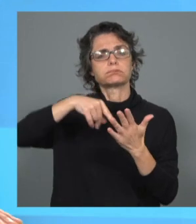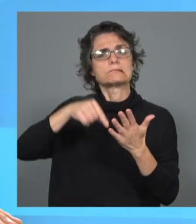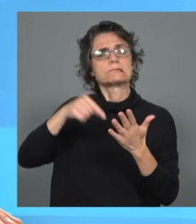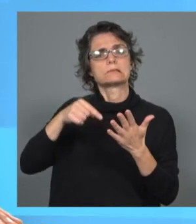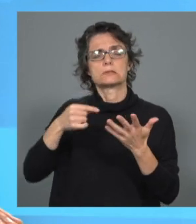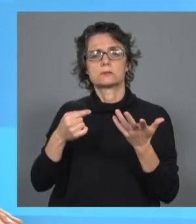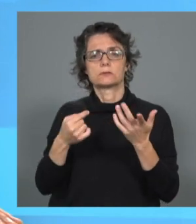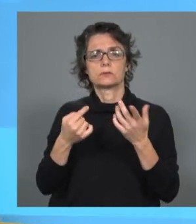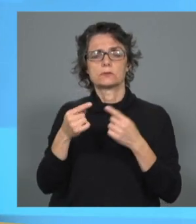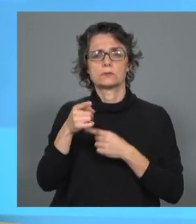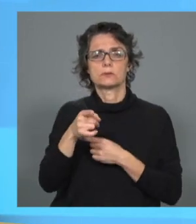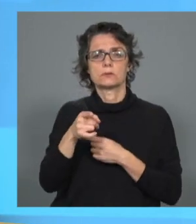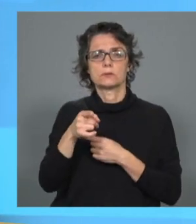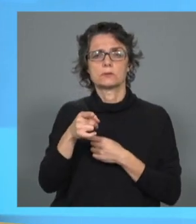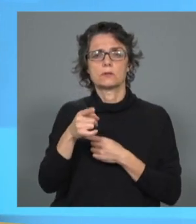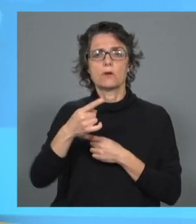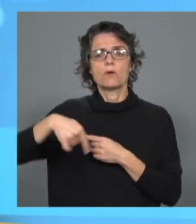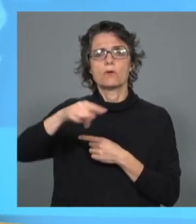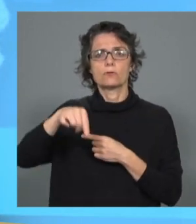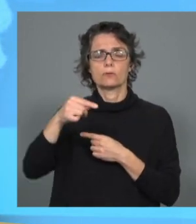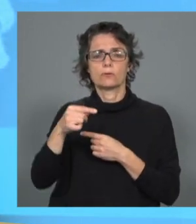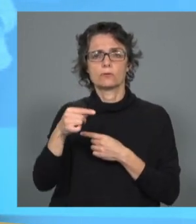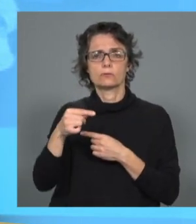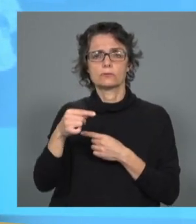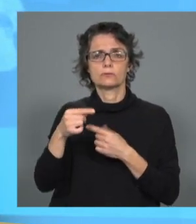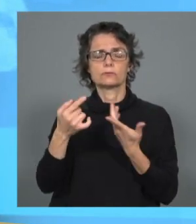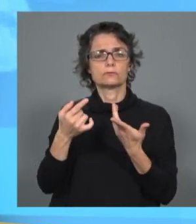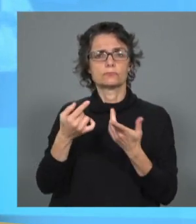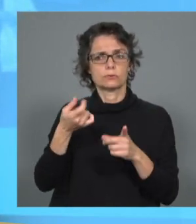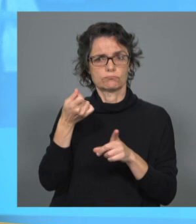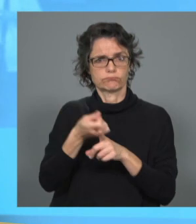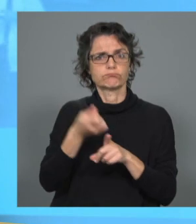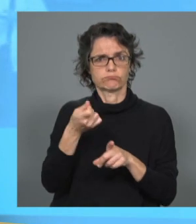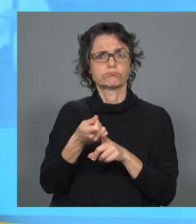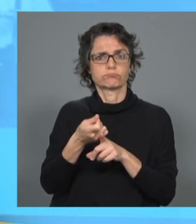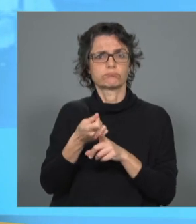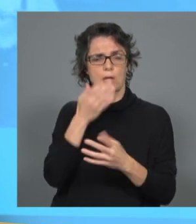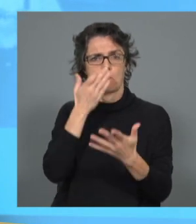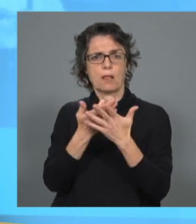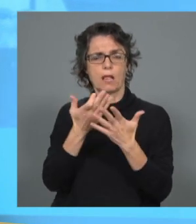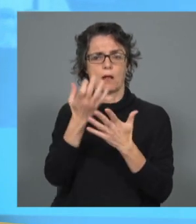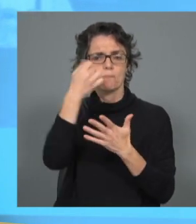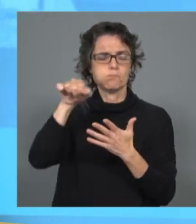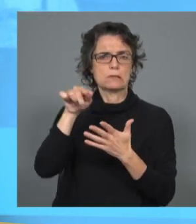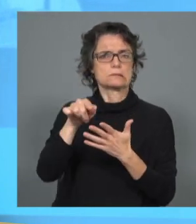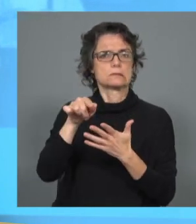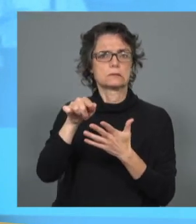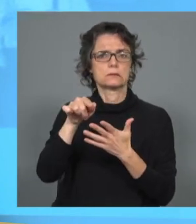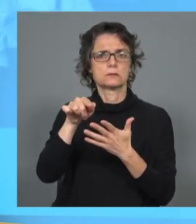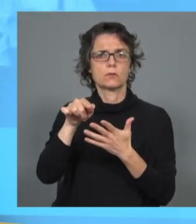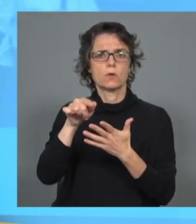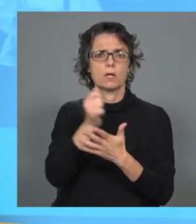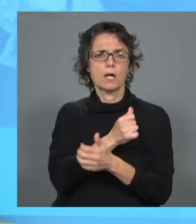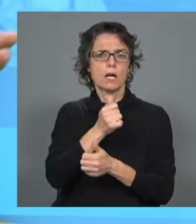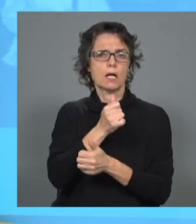ignorar. Foi essa luta contra a indiferença que mobilizou a paróquia